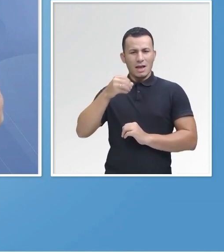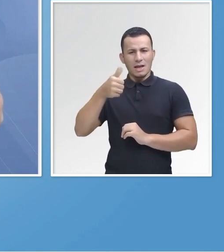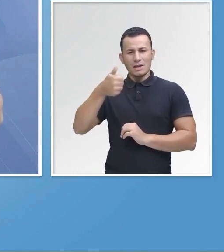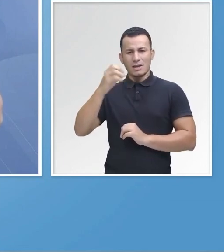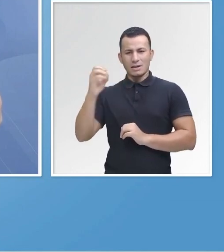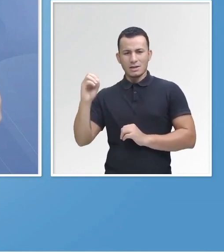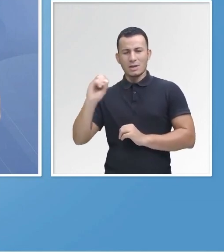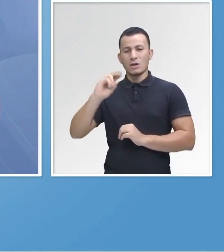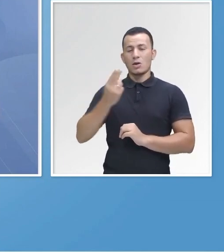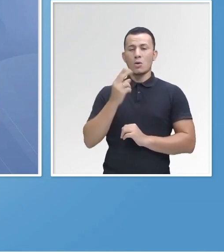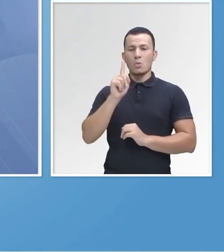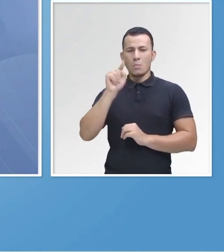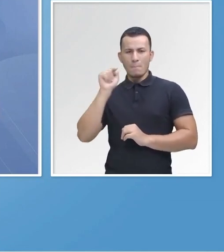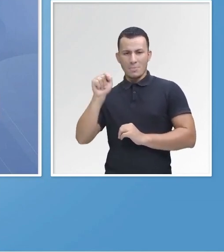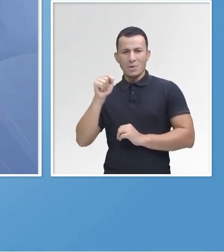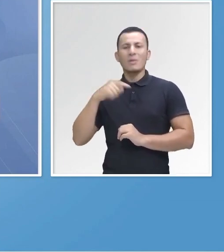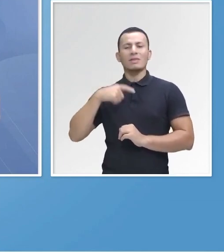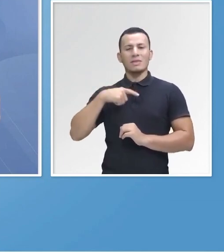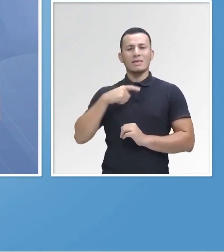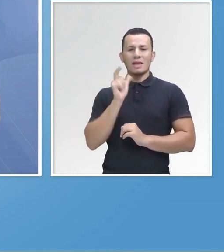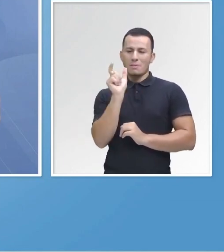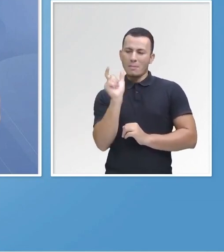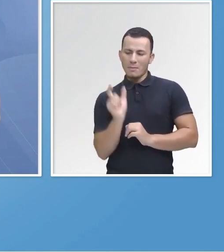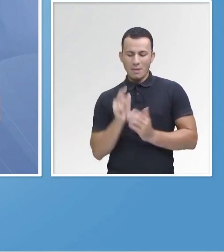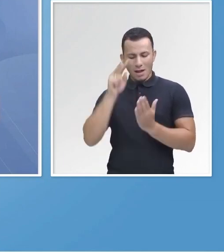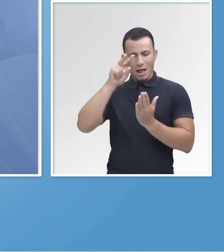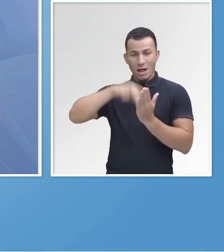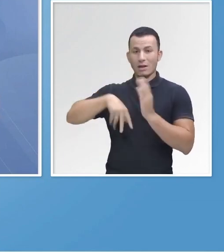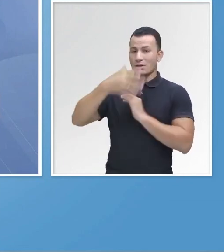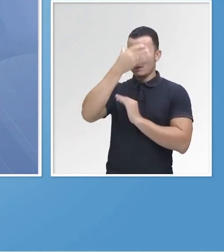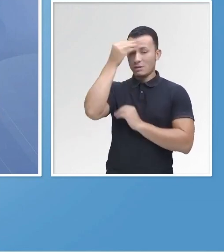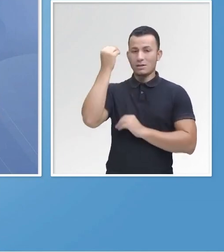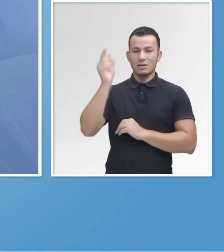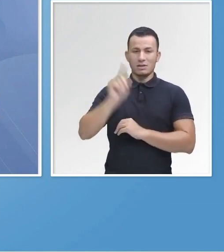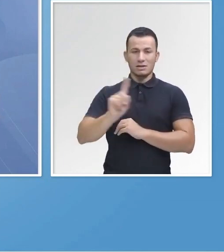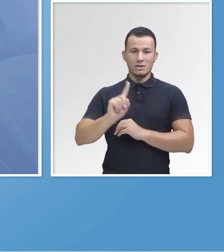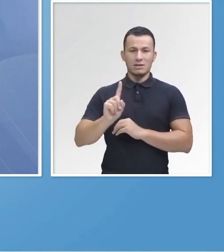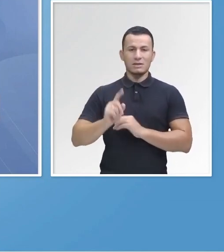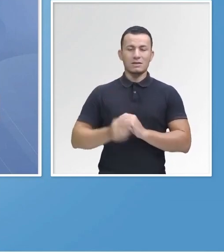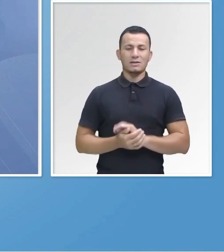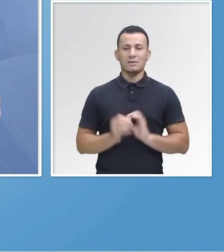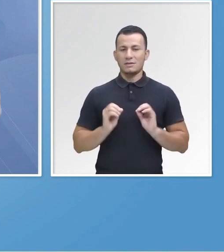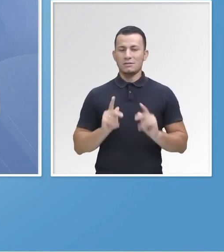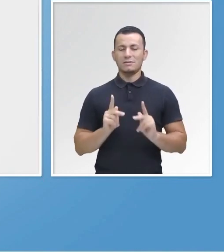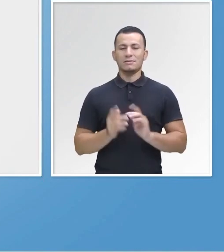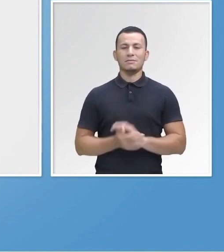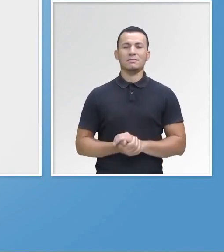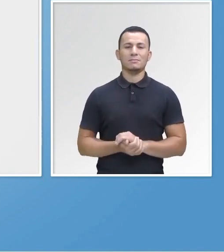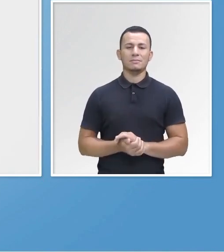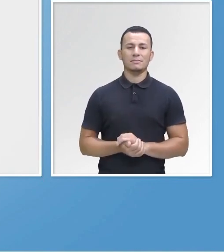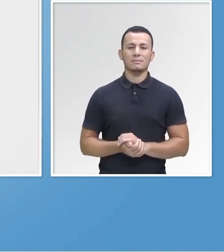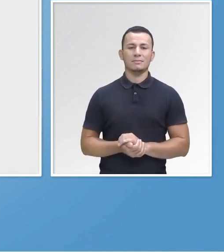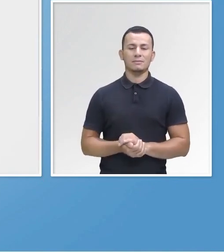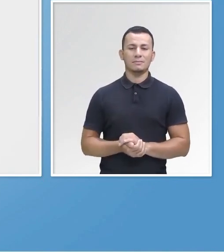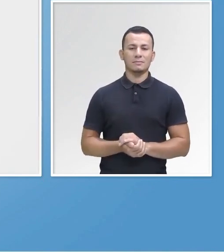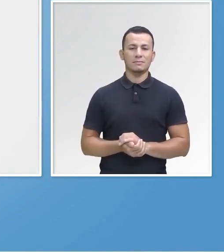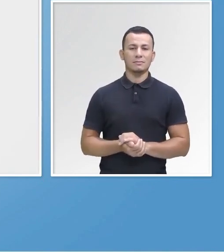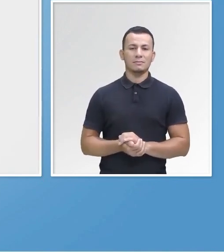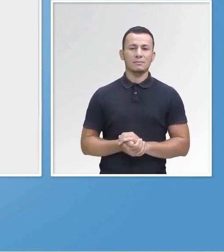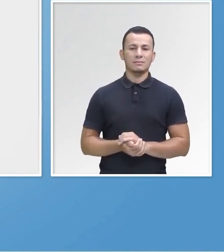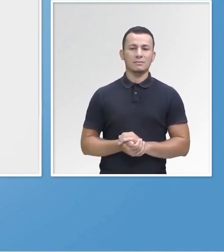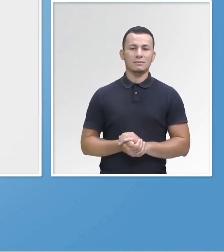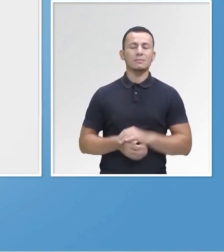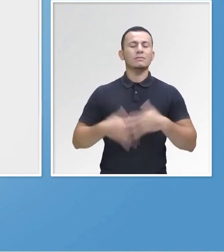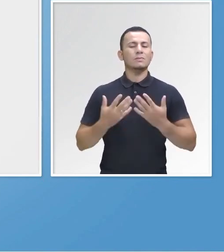centésimo e milesi tá certo não esqueça disso Ok De Olho na Tela muito bem e